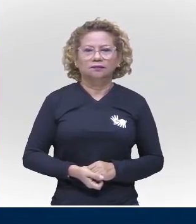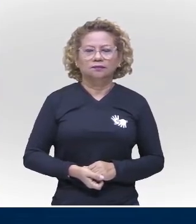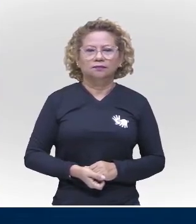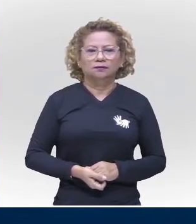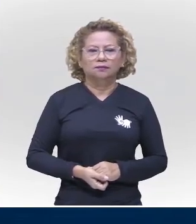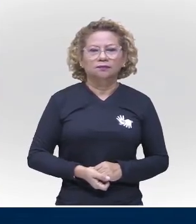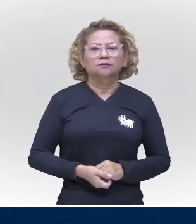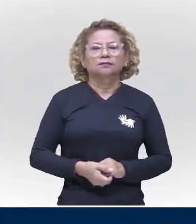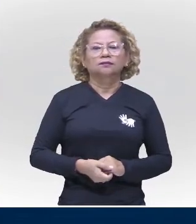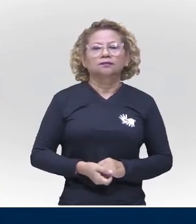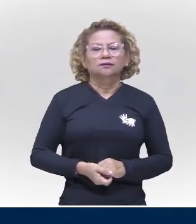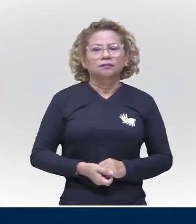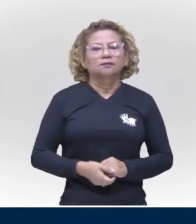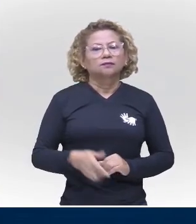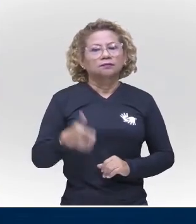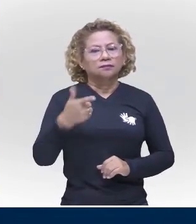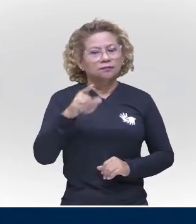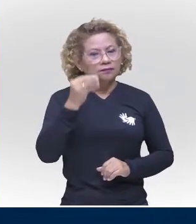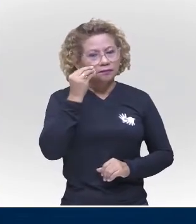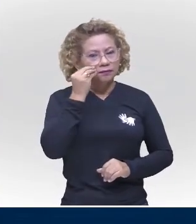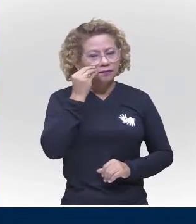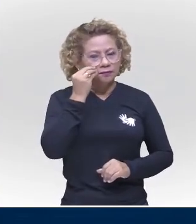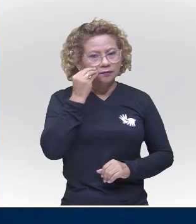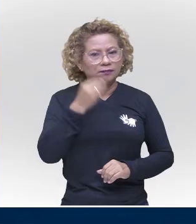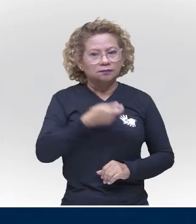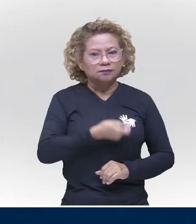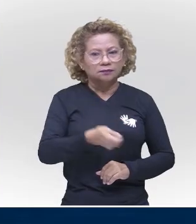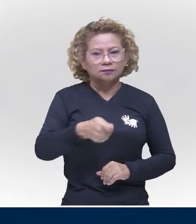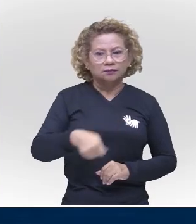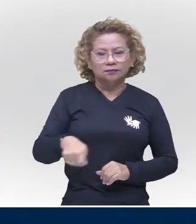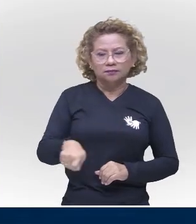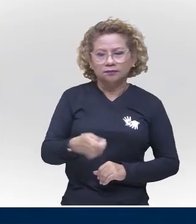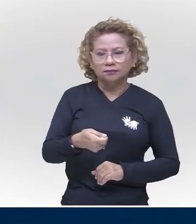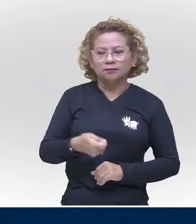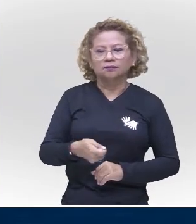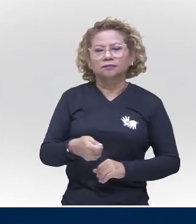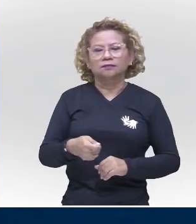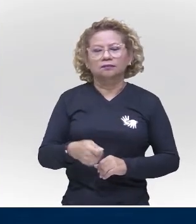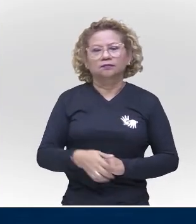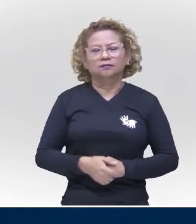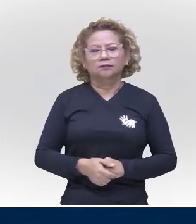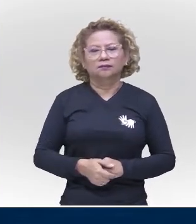Mais uma vez o tênis de mesa, observem.